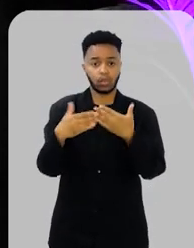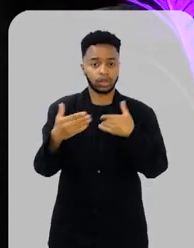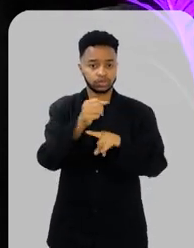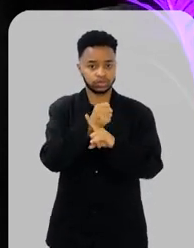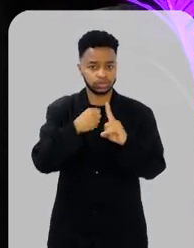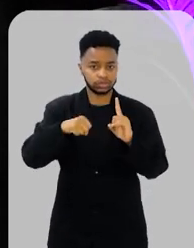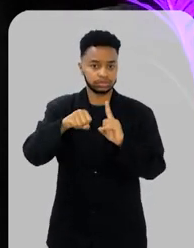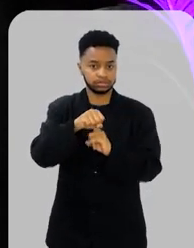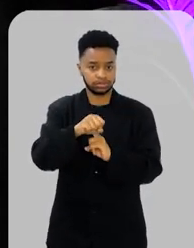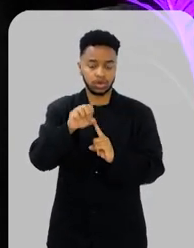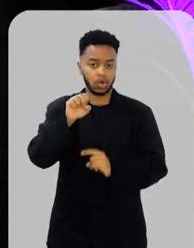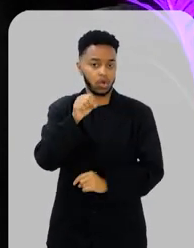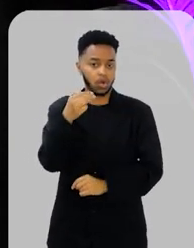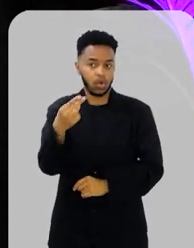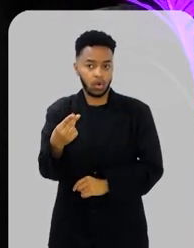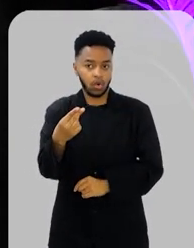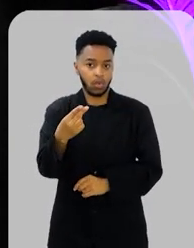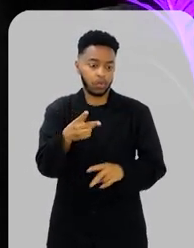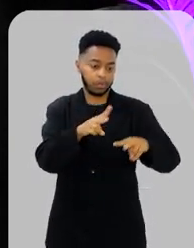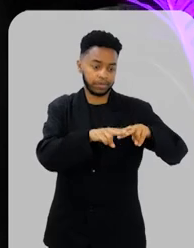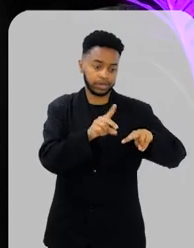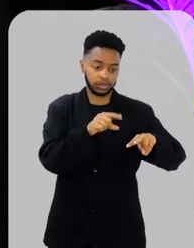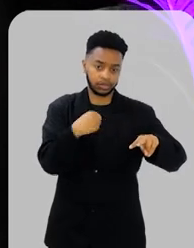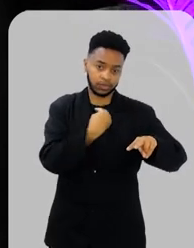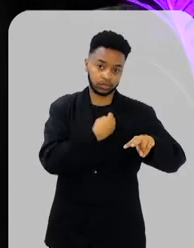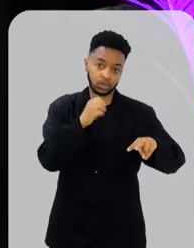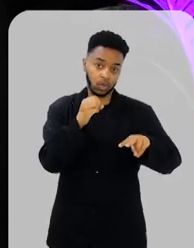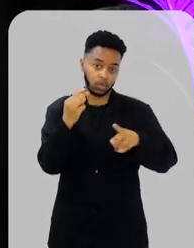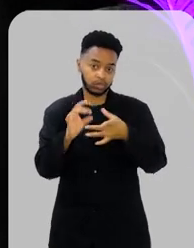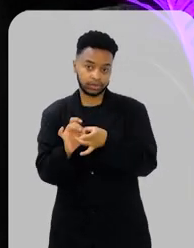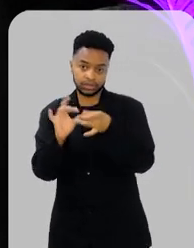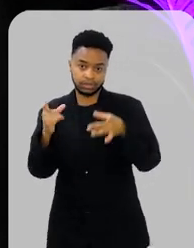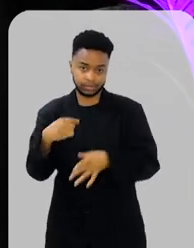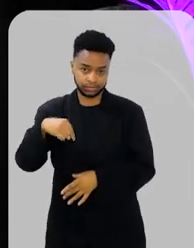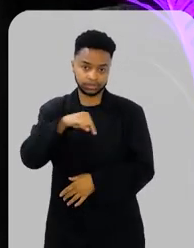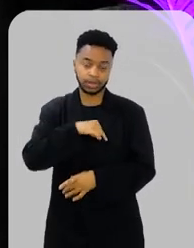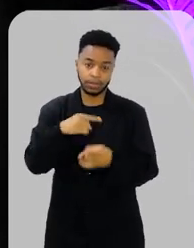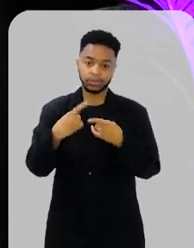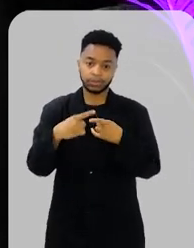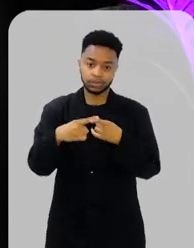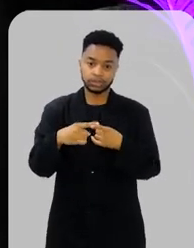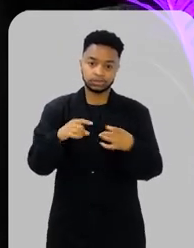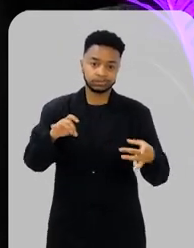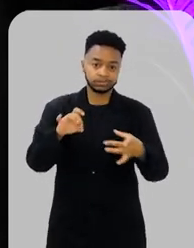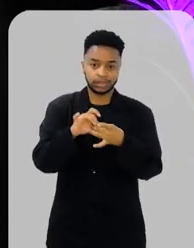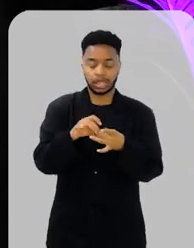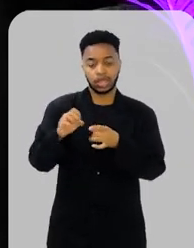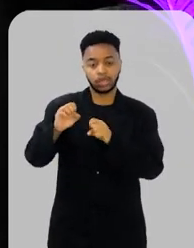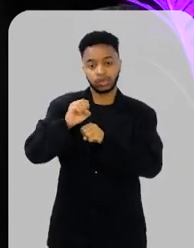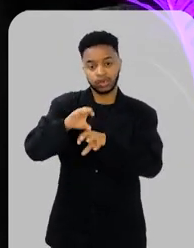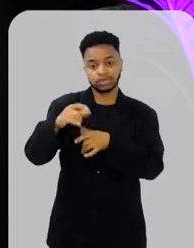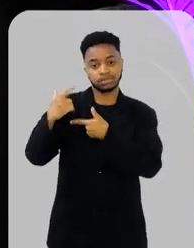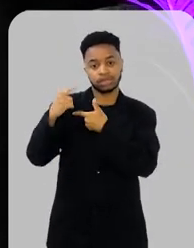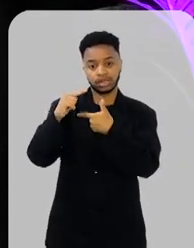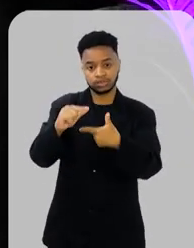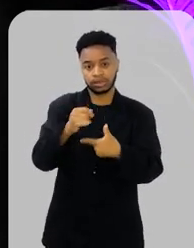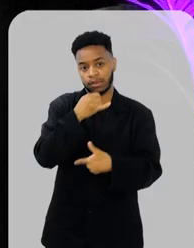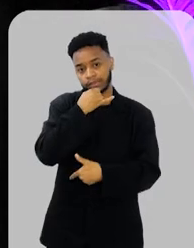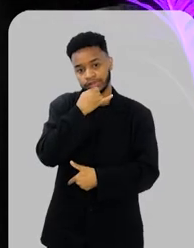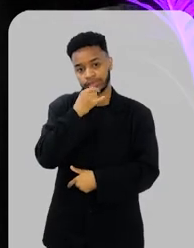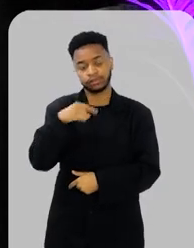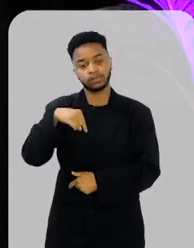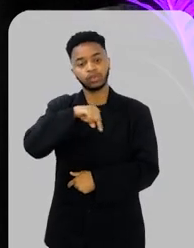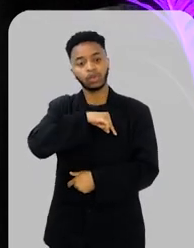qualquer sociedade, seja para nos aprisionar ou seja para nos libertar, né? É a partir da educação tradicional, por exemplo, que a gente